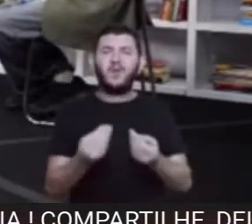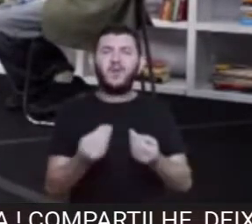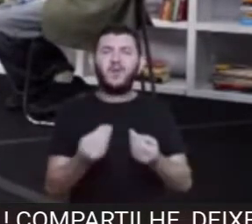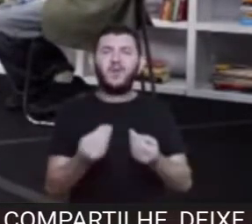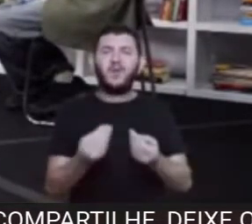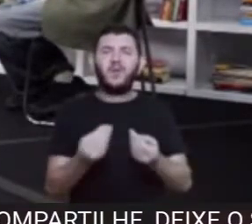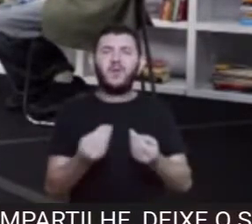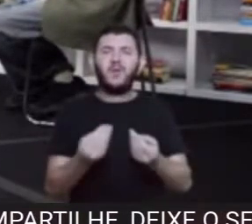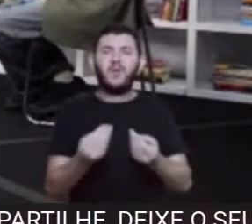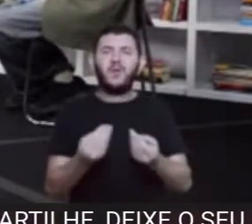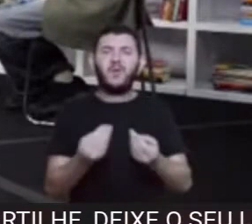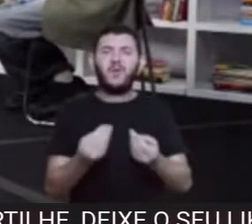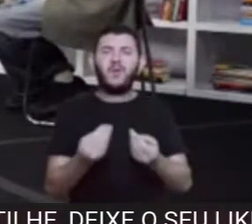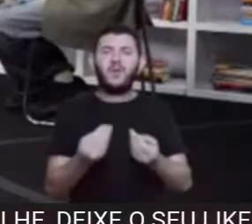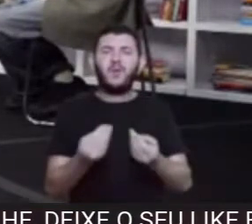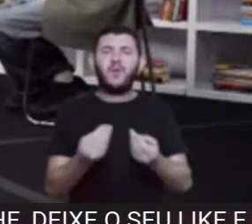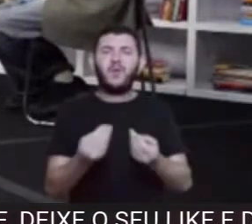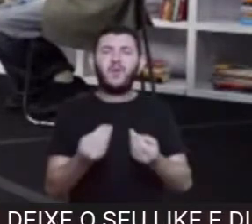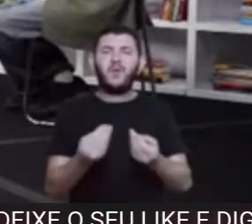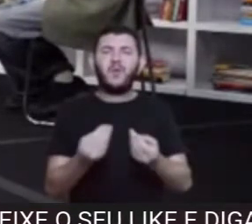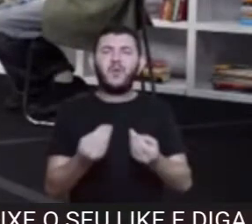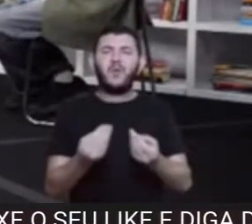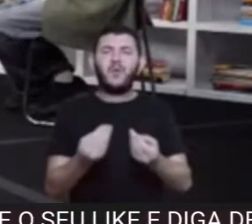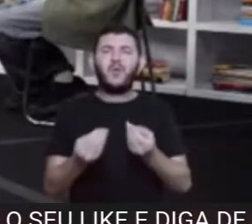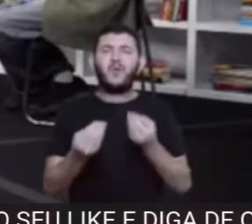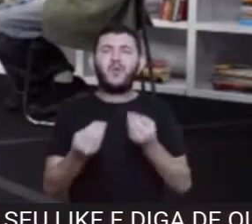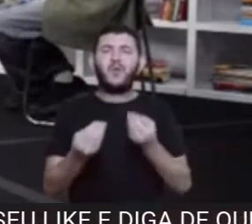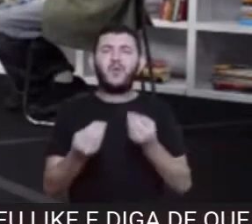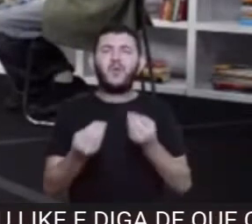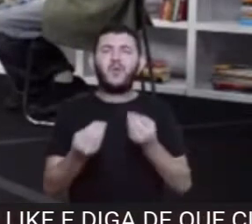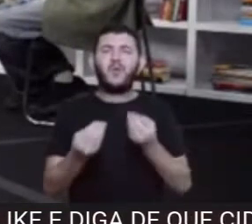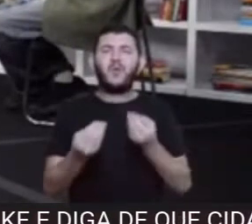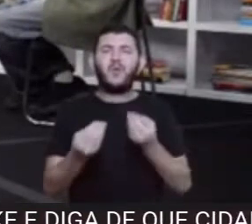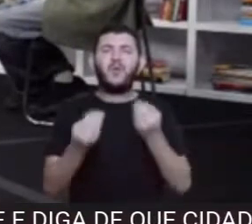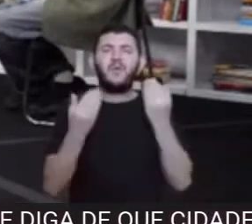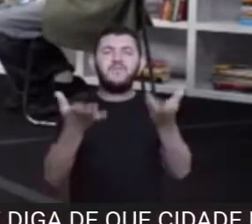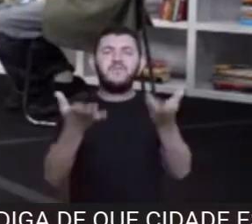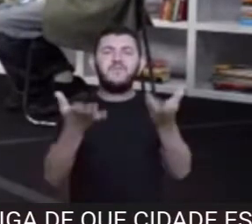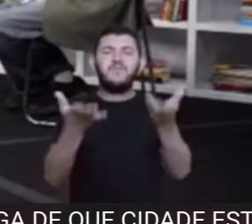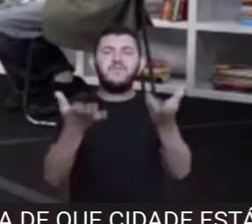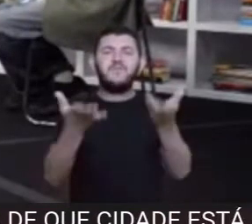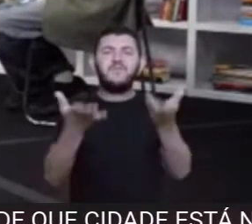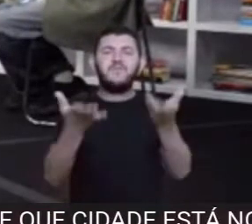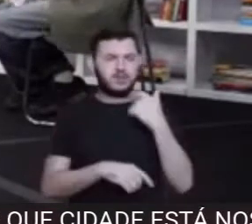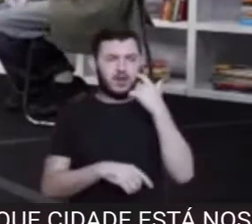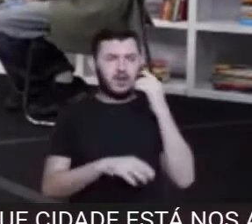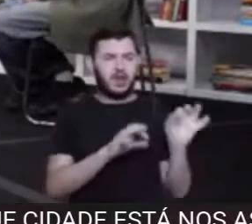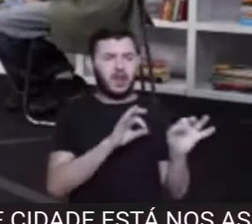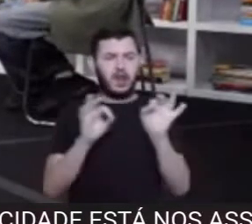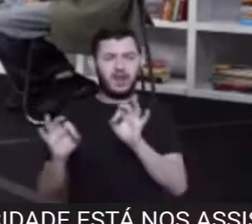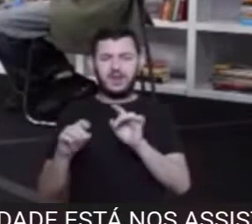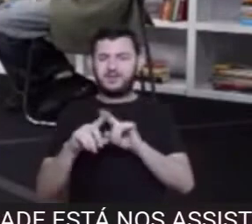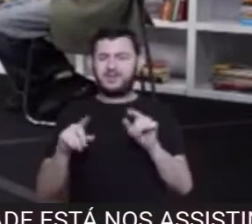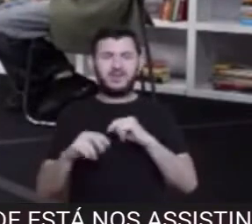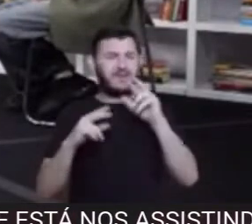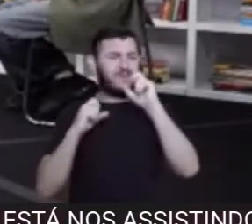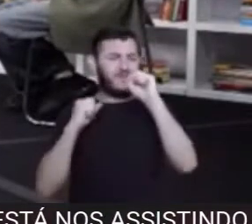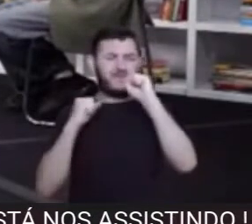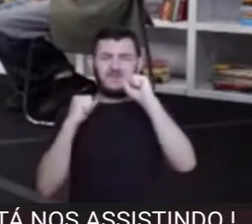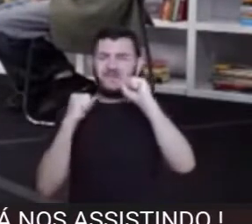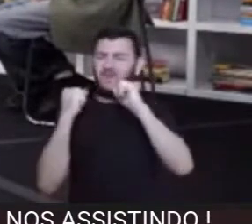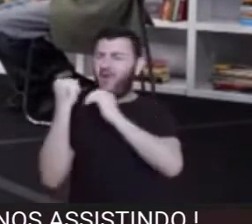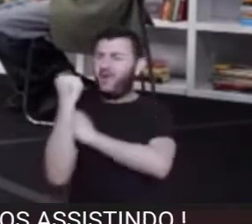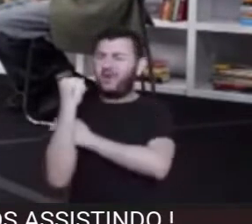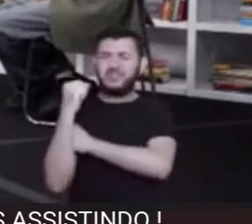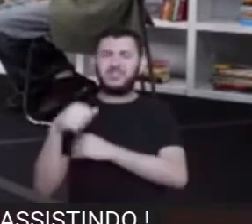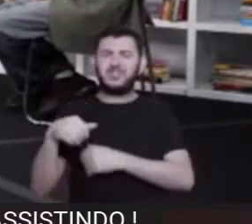imagens, elas são mais fortes do que qualquer denúncia que se possa fazer na CPI contra